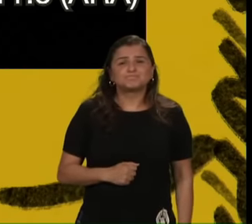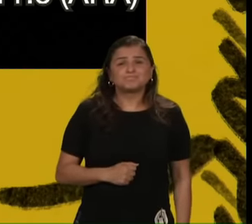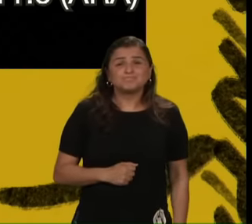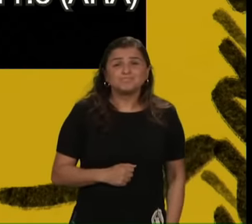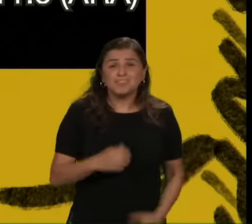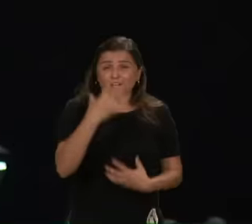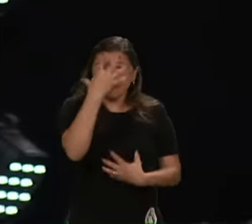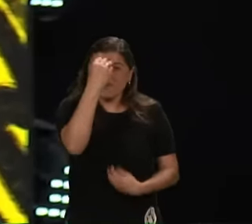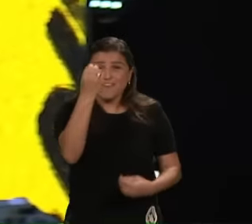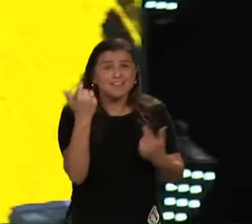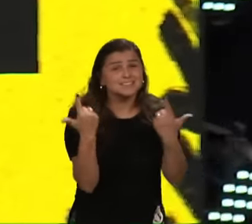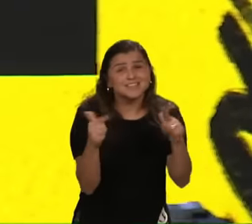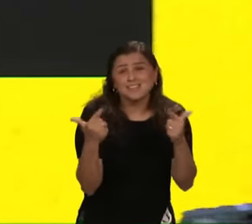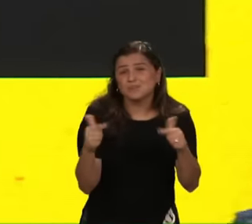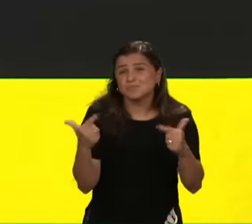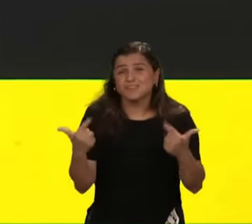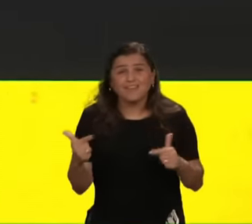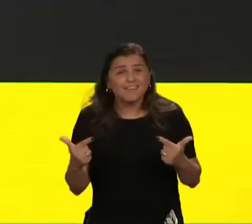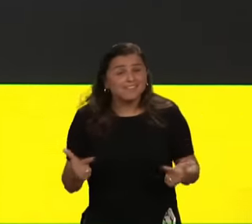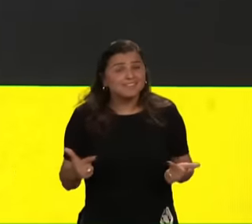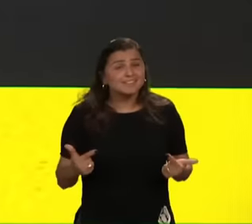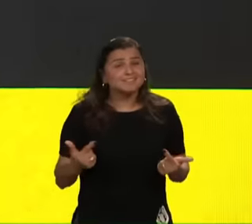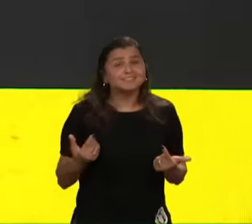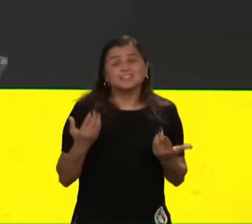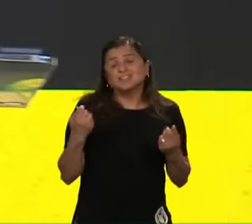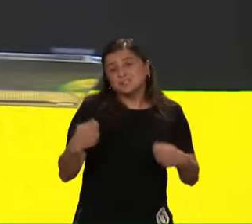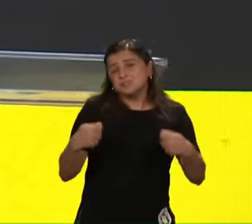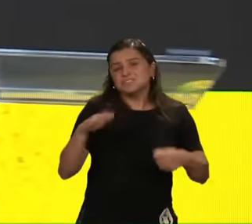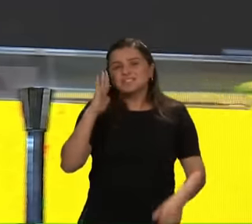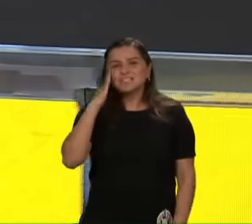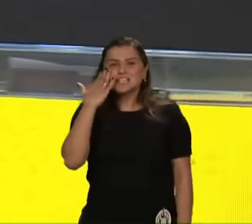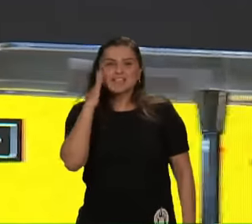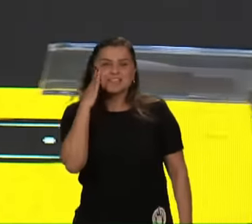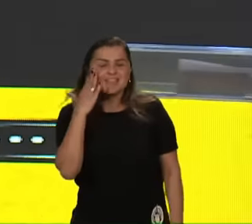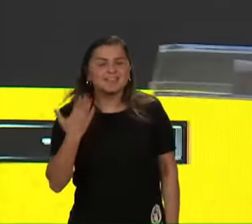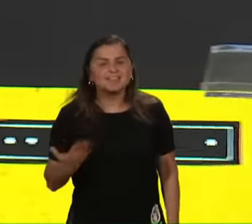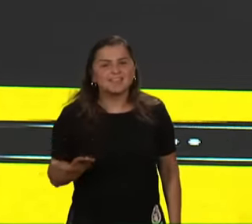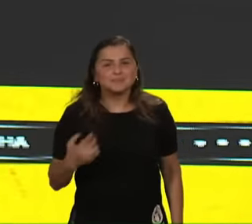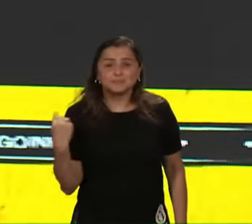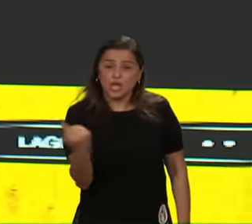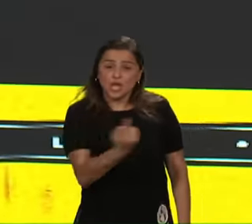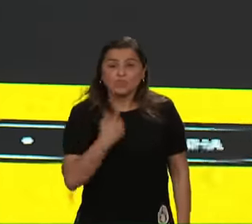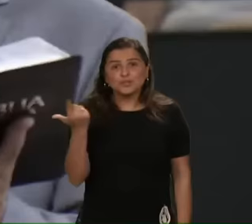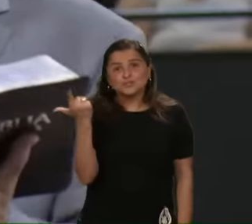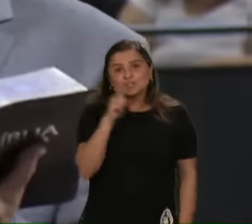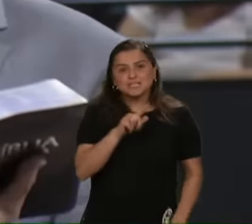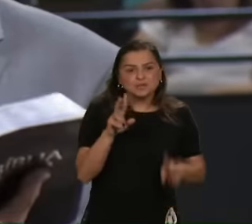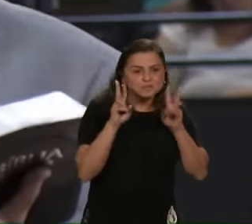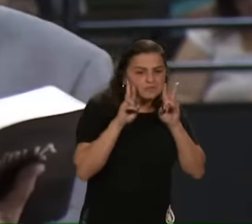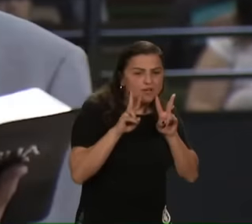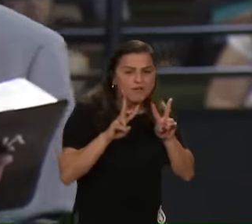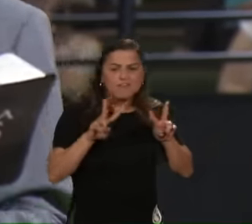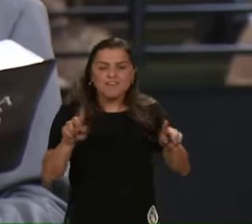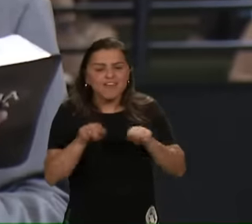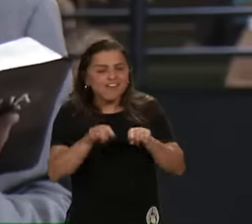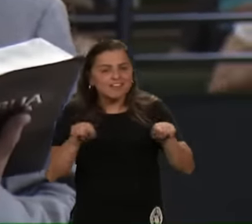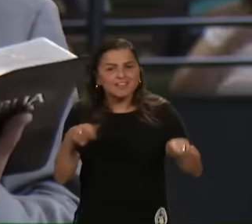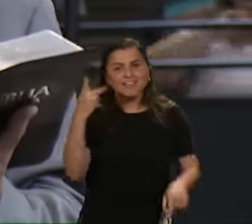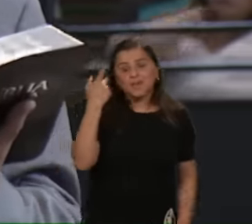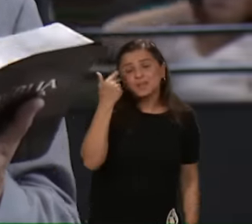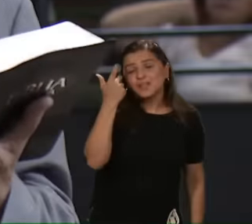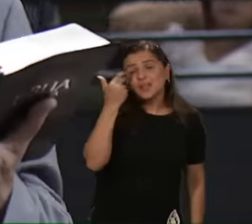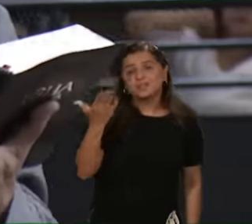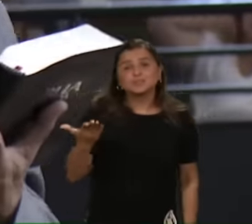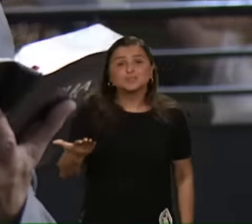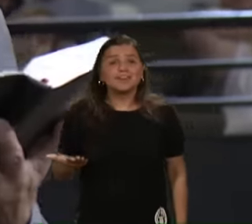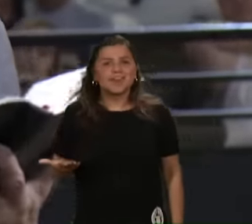sem fé, sem essa compreensão, nossos olhos veem o natural, mas a palavra que está proclamando sem fé é